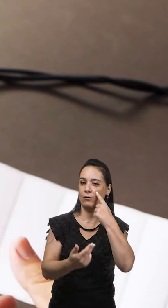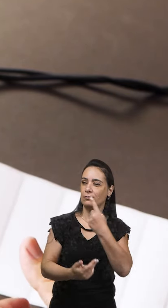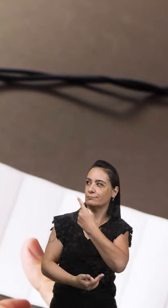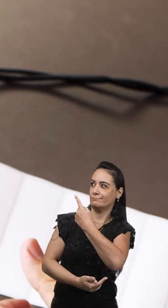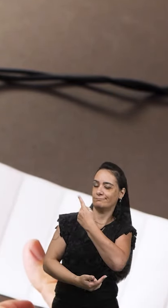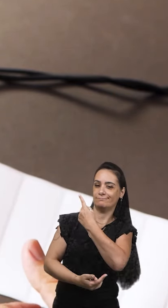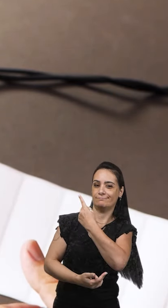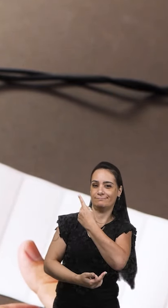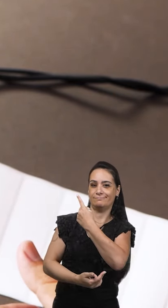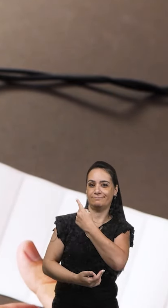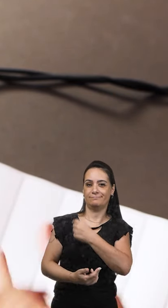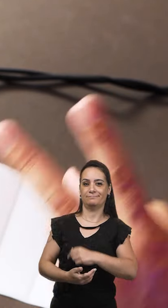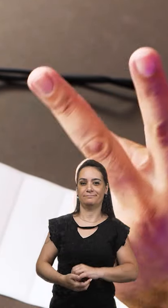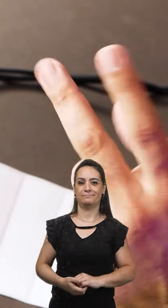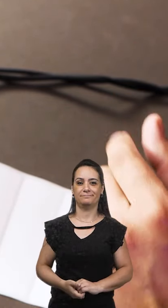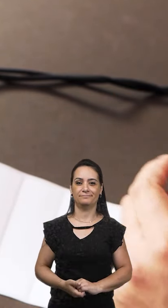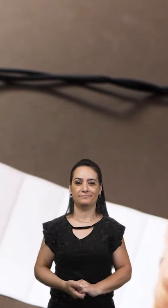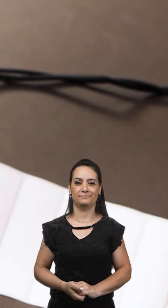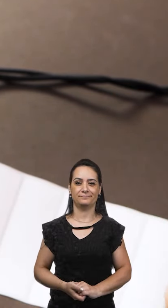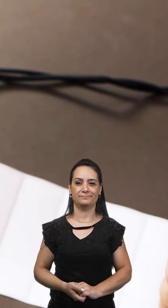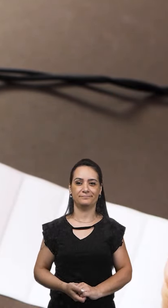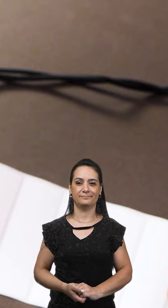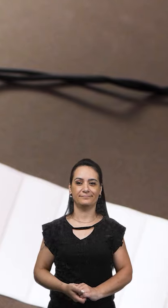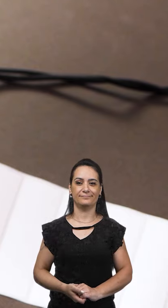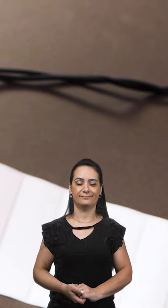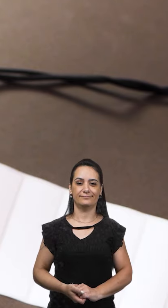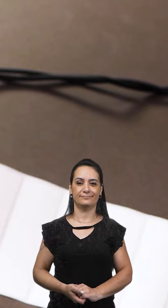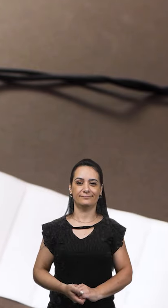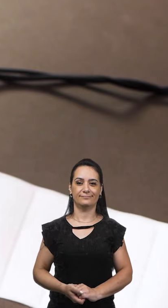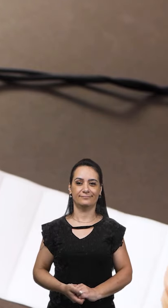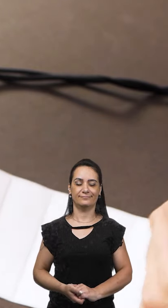mesma calibração. Vou apertar durante 2 segundos.